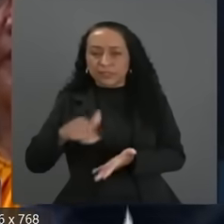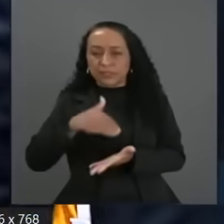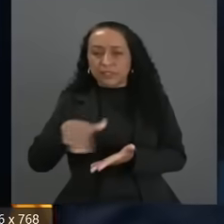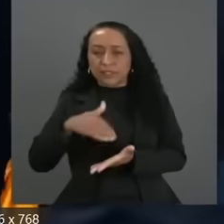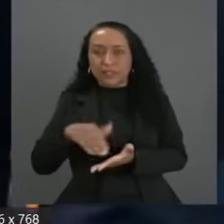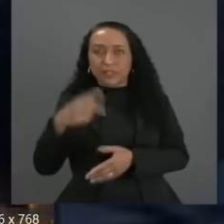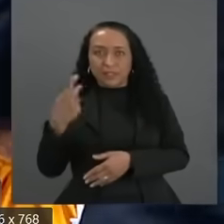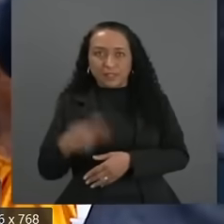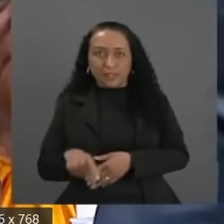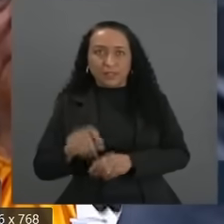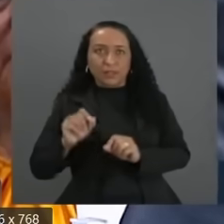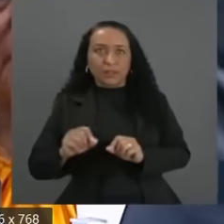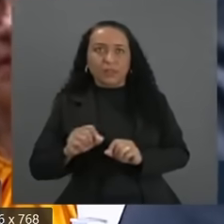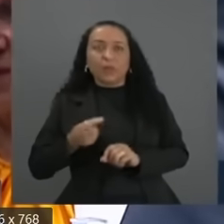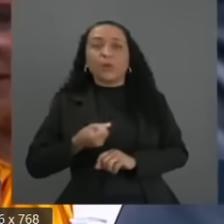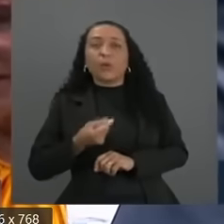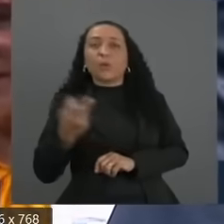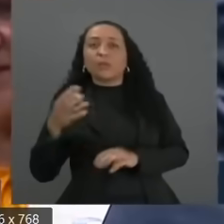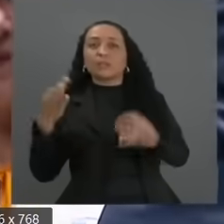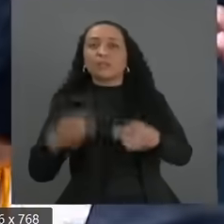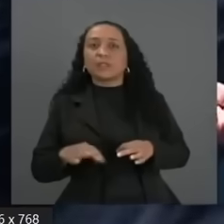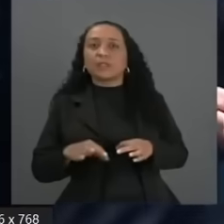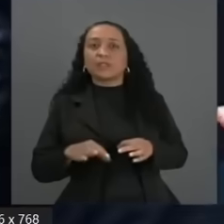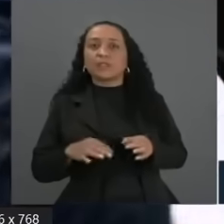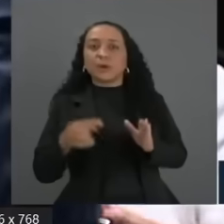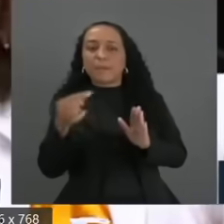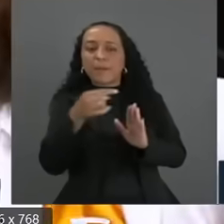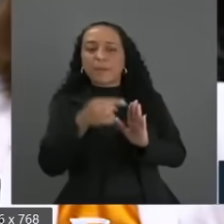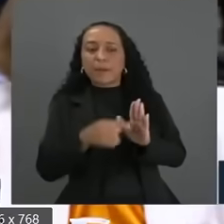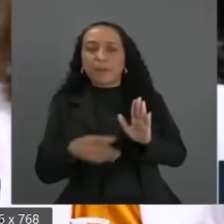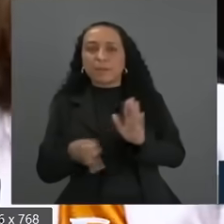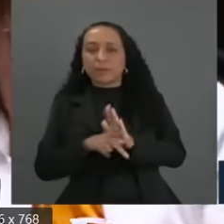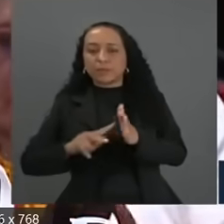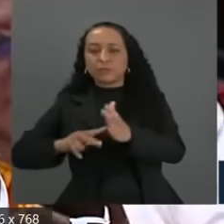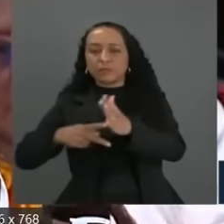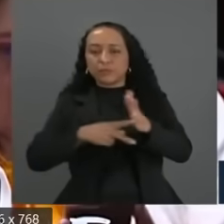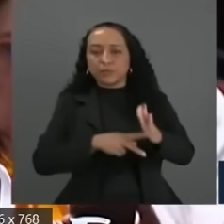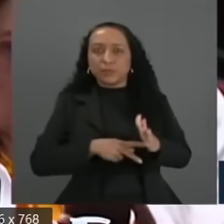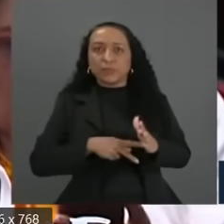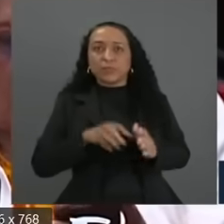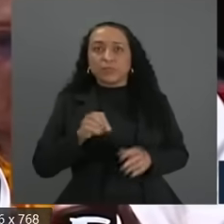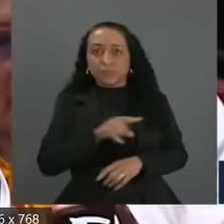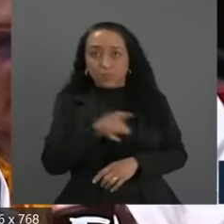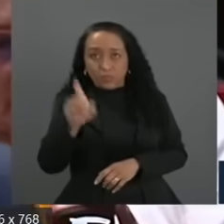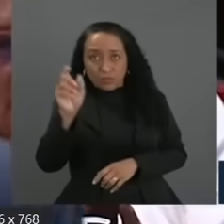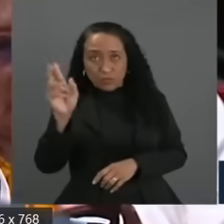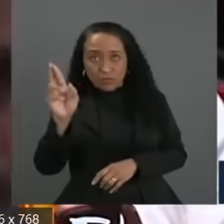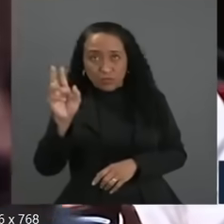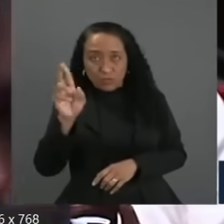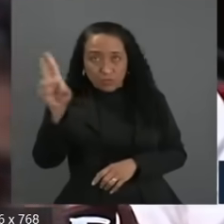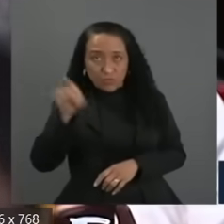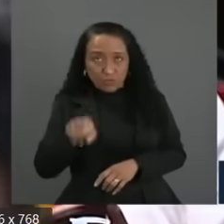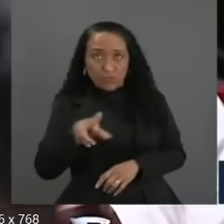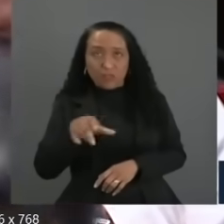Casa, número suficiente de indicação dos partidos. Se Vossa Excelência vai, de fato,